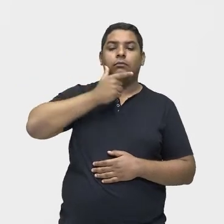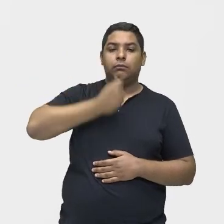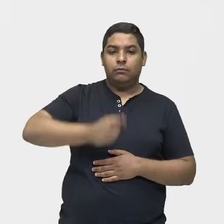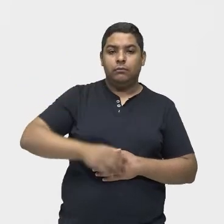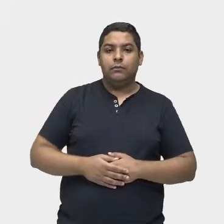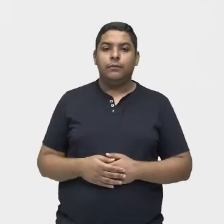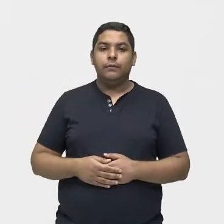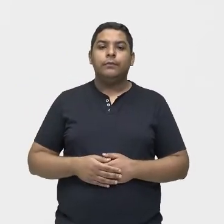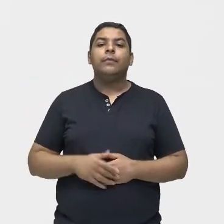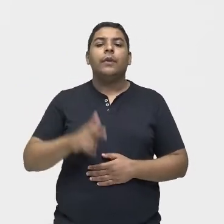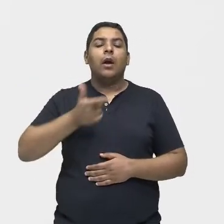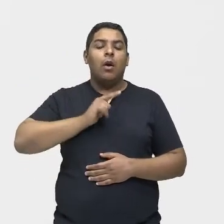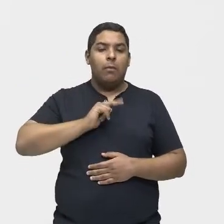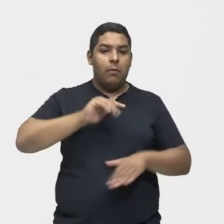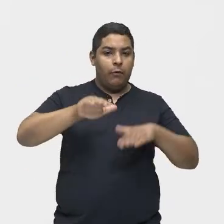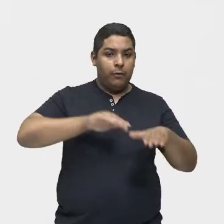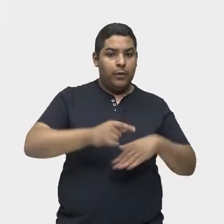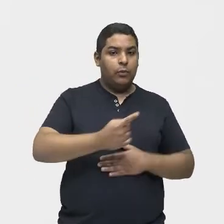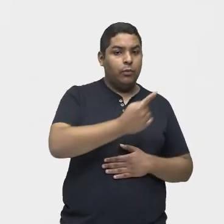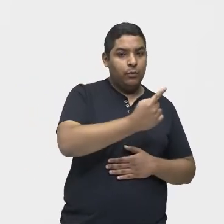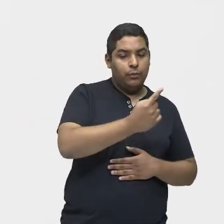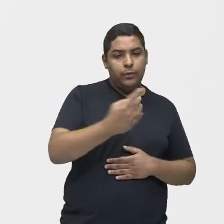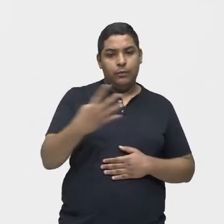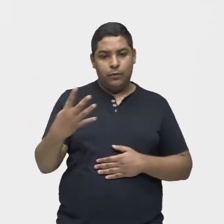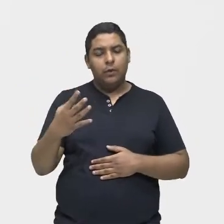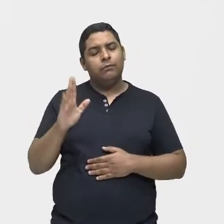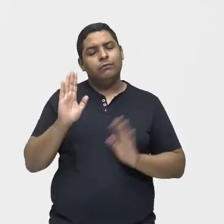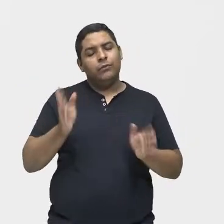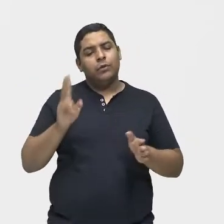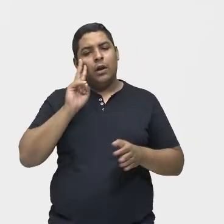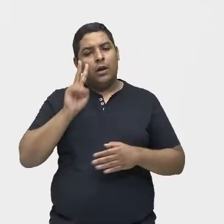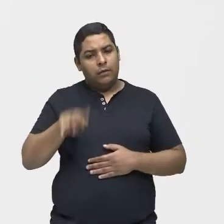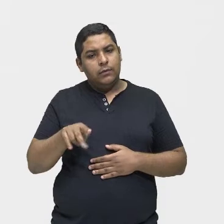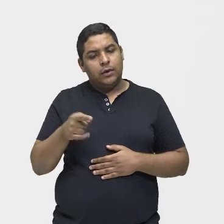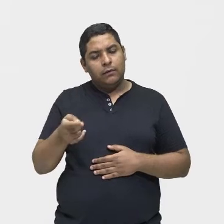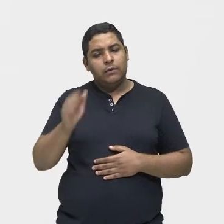Então, para cada uma vai ter uma abertura diferente.